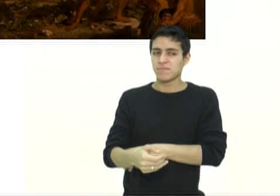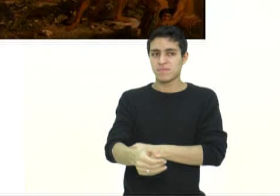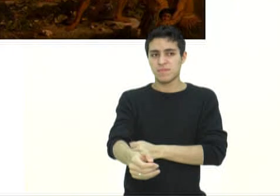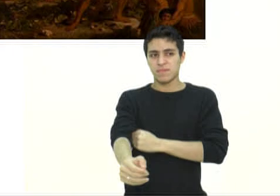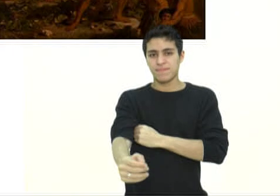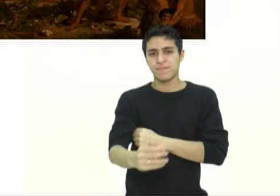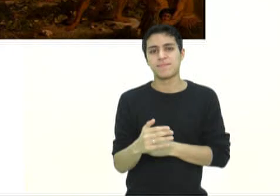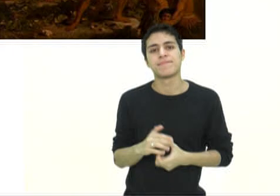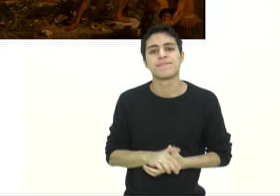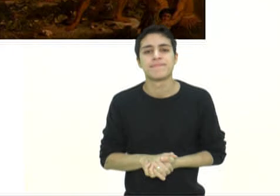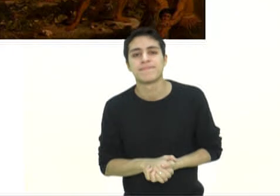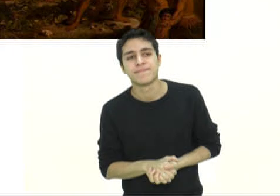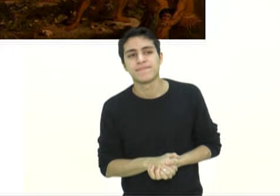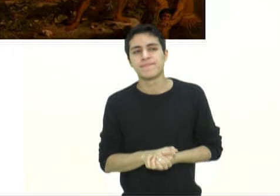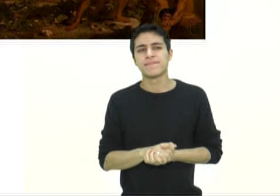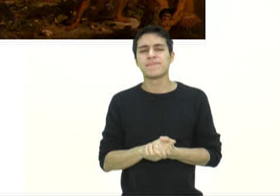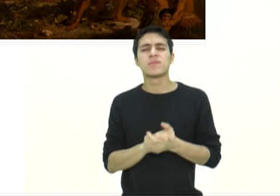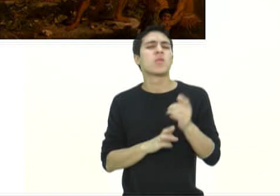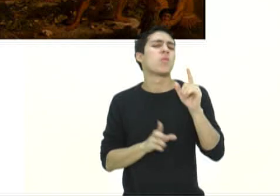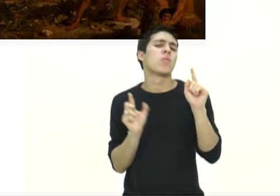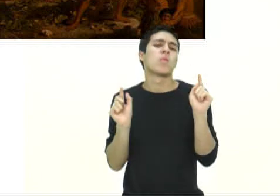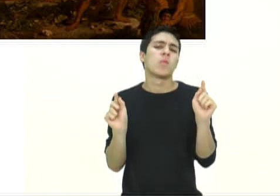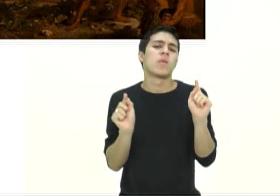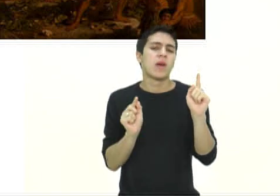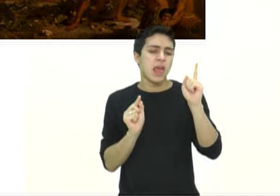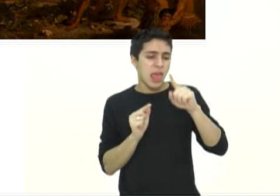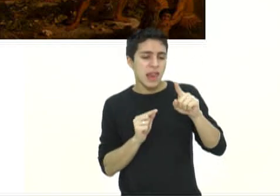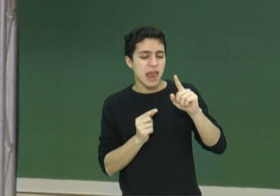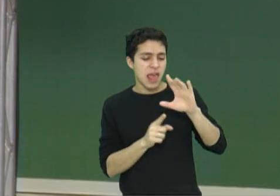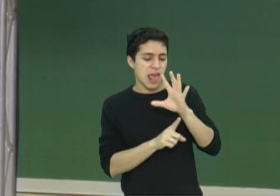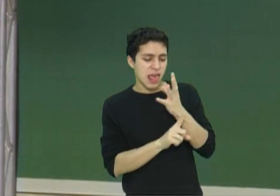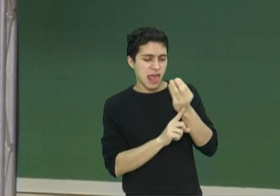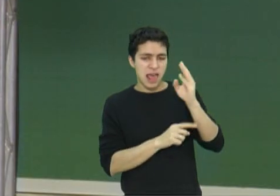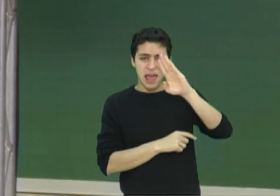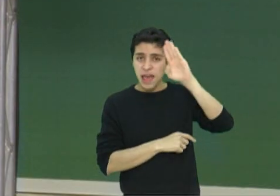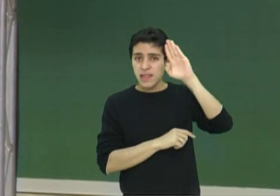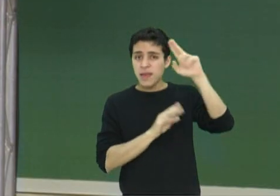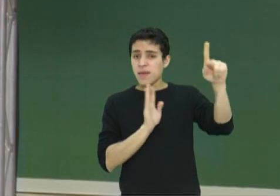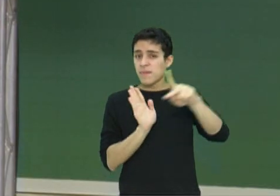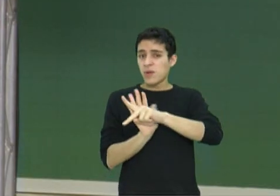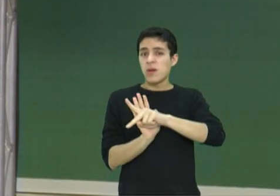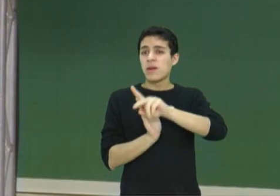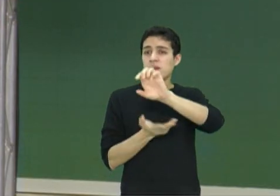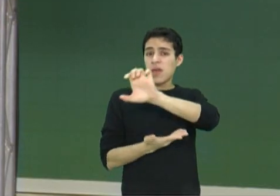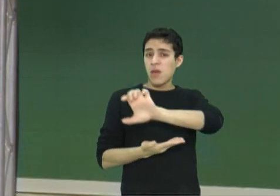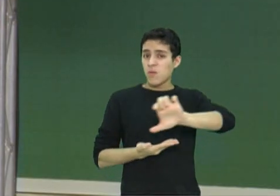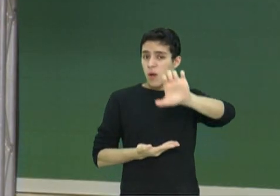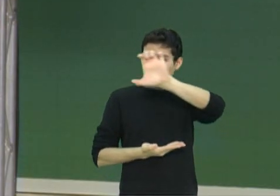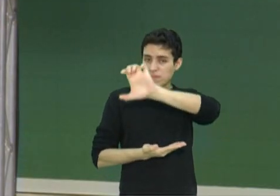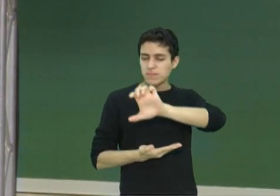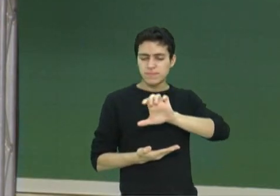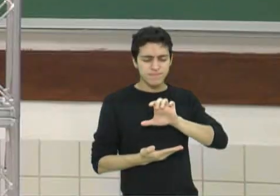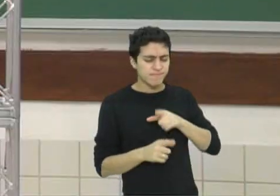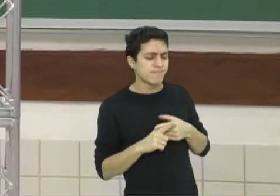Nós tínhamos então uma arte acadêmica europeia. Por que